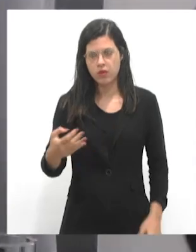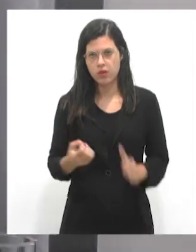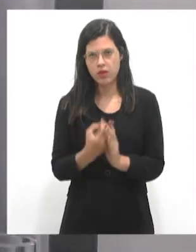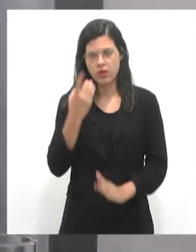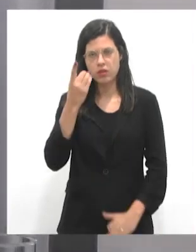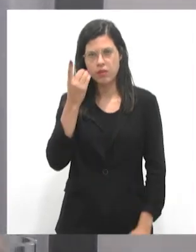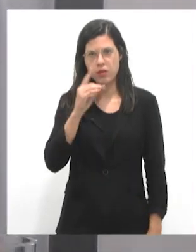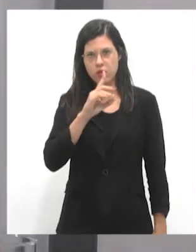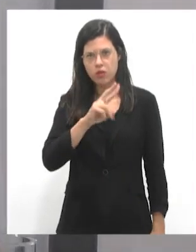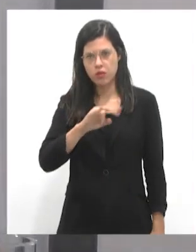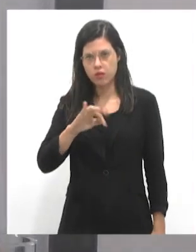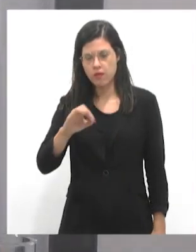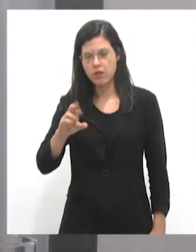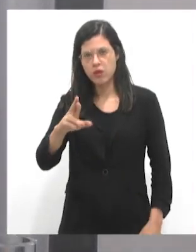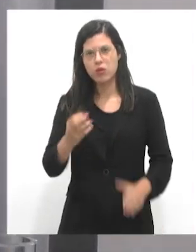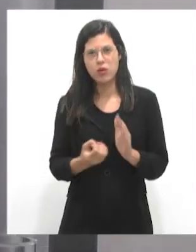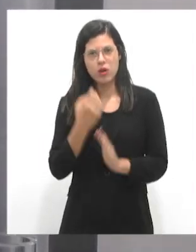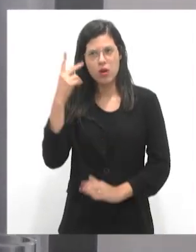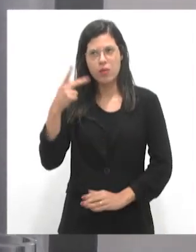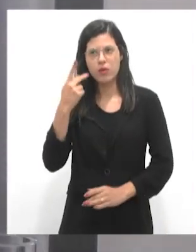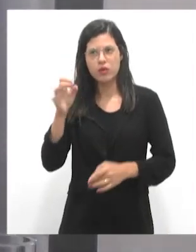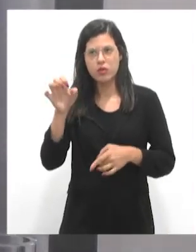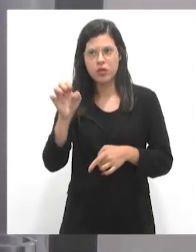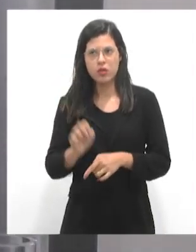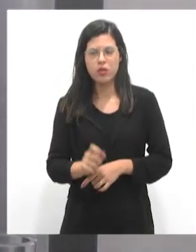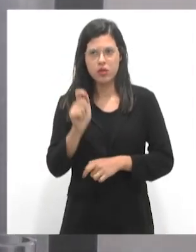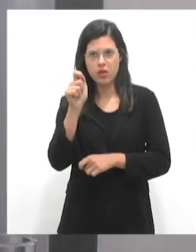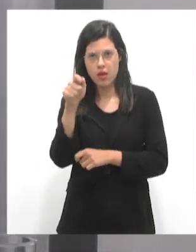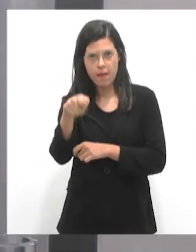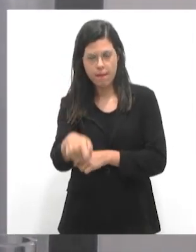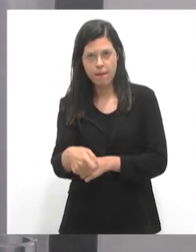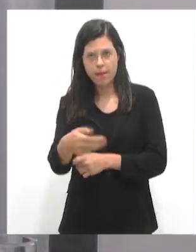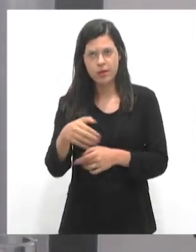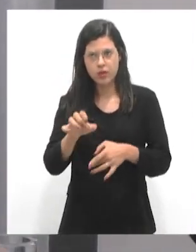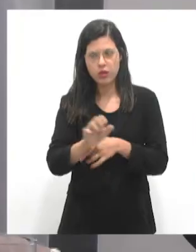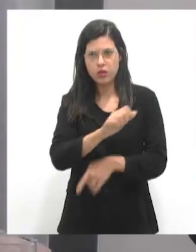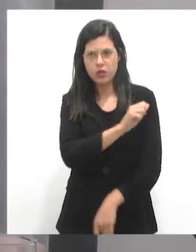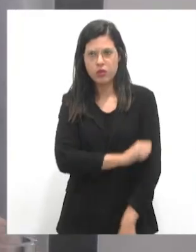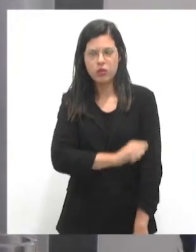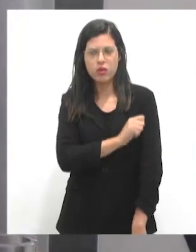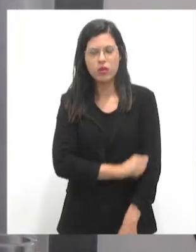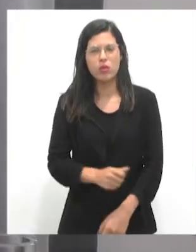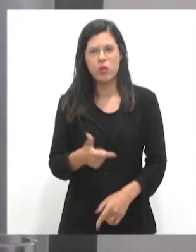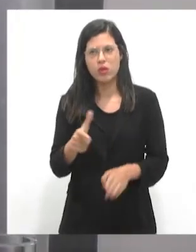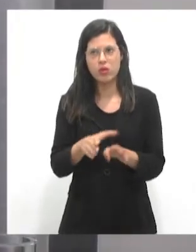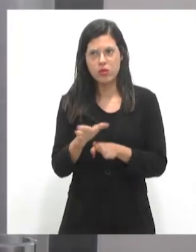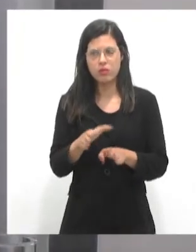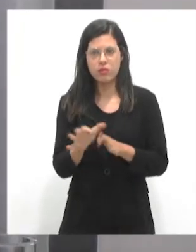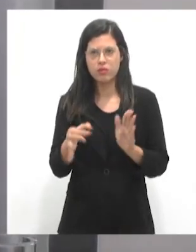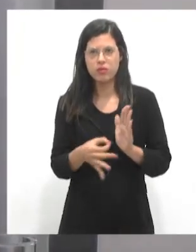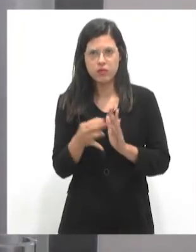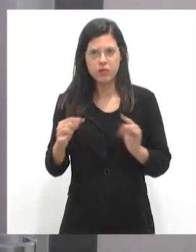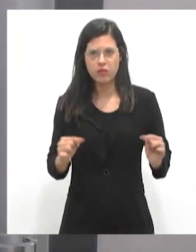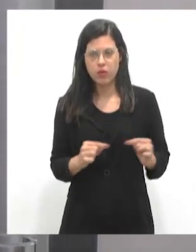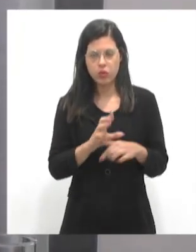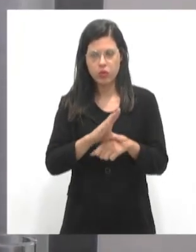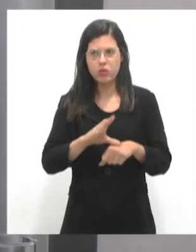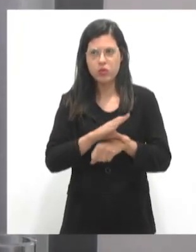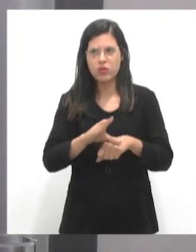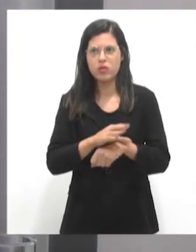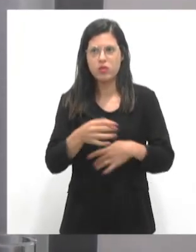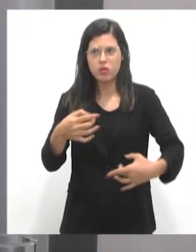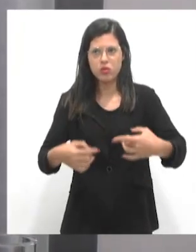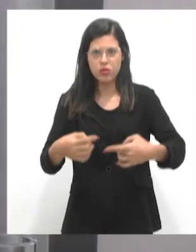Júnior, que institui a política estadual de fomento à cadeia da pesca industrial no Estado do Rio de Janeiro e da outras providências. Parecer é pela constitucionalidade.